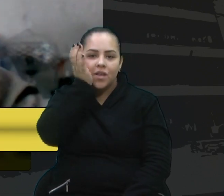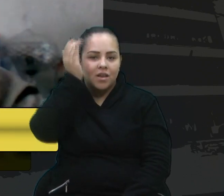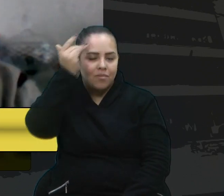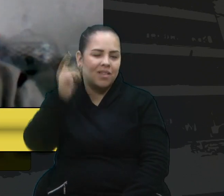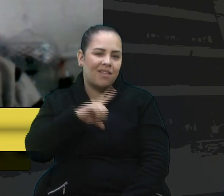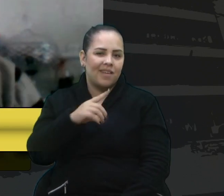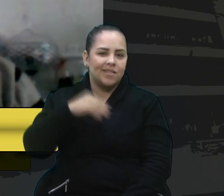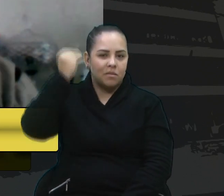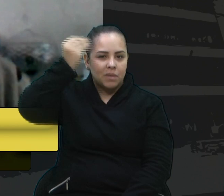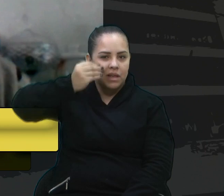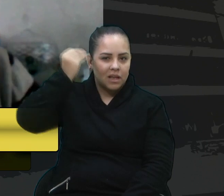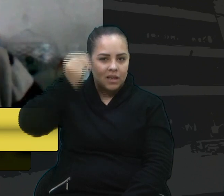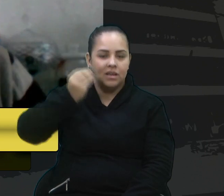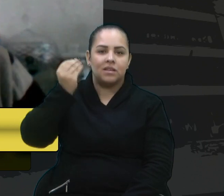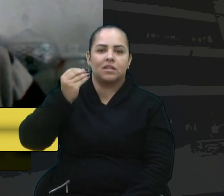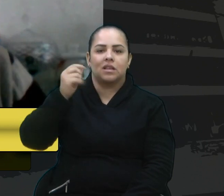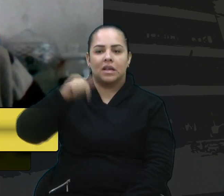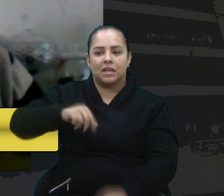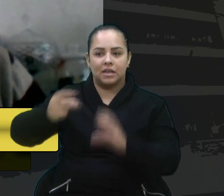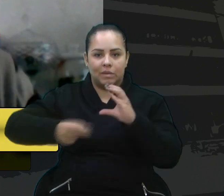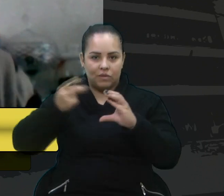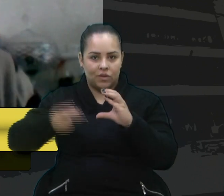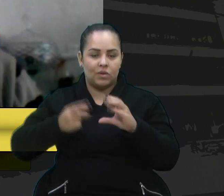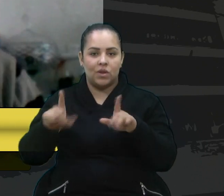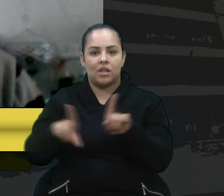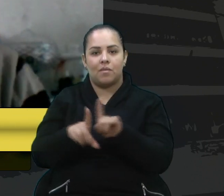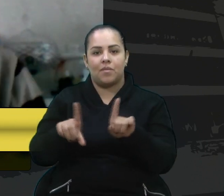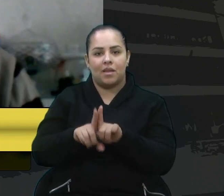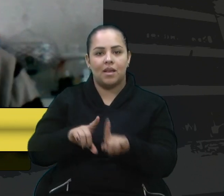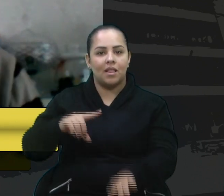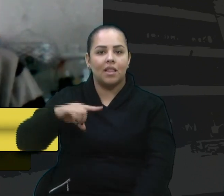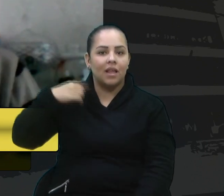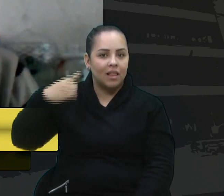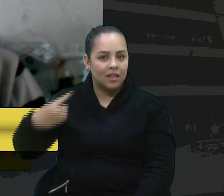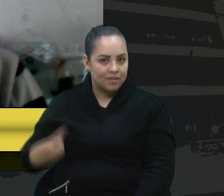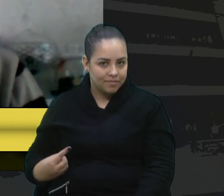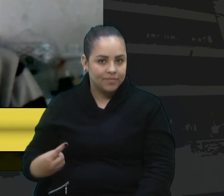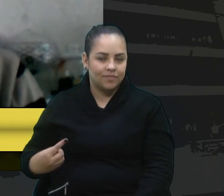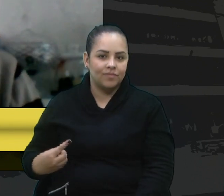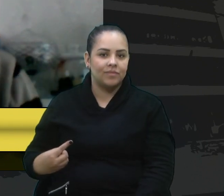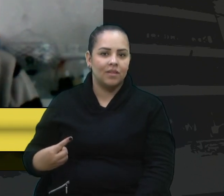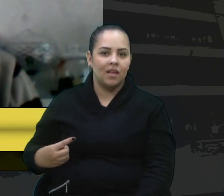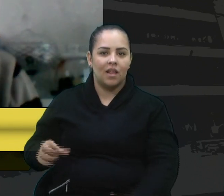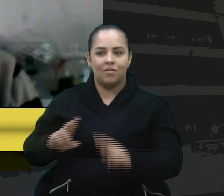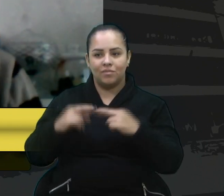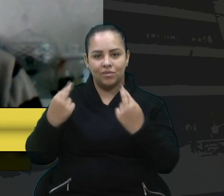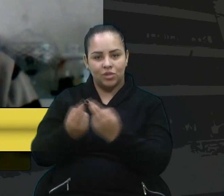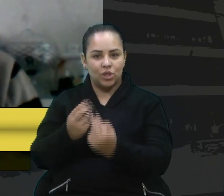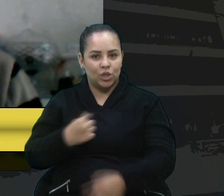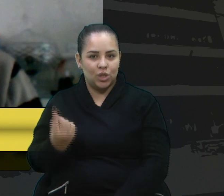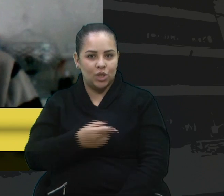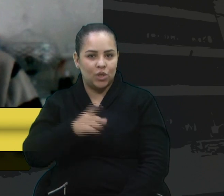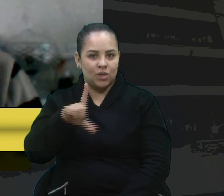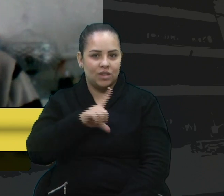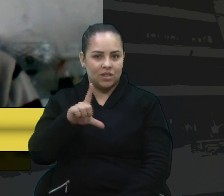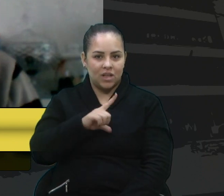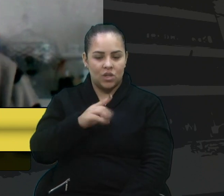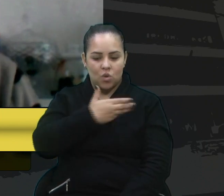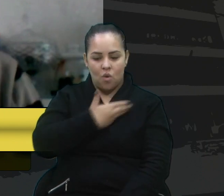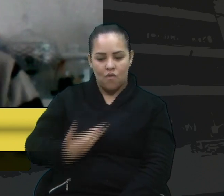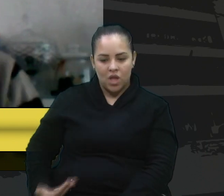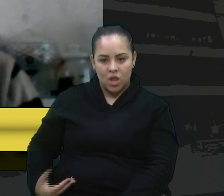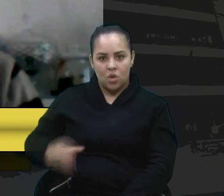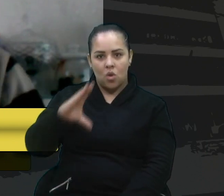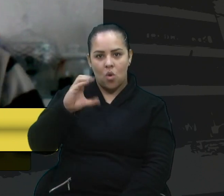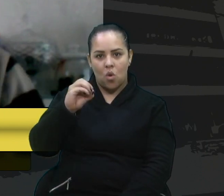nossa cidade na Câmara de Vereadores, a Denise também, e na reunião que a gente teve entre governo, Compac e